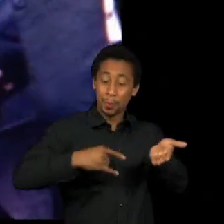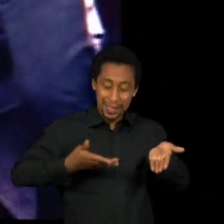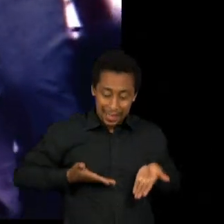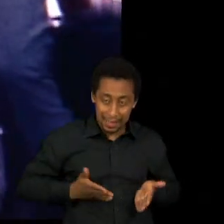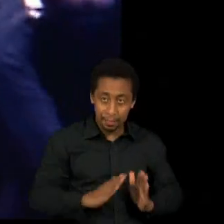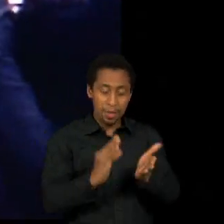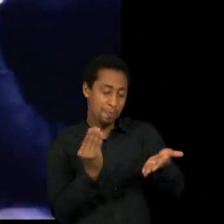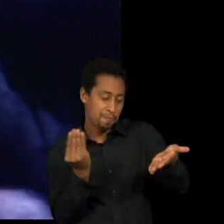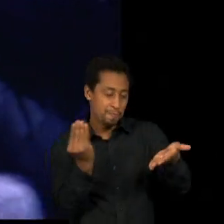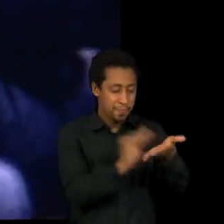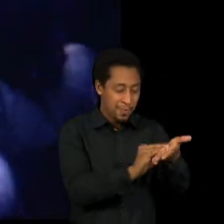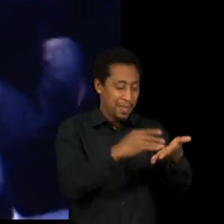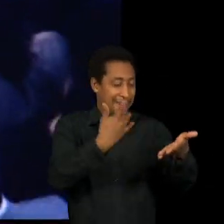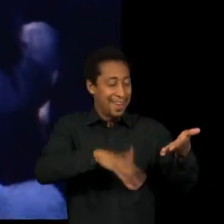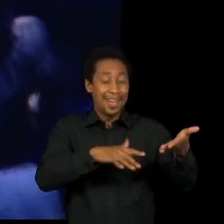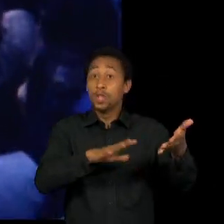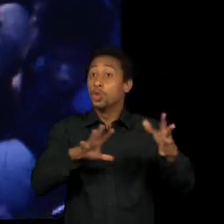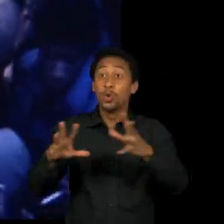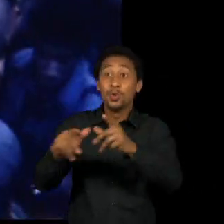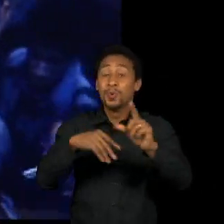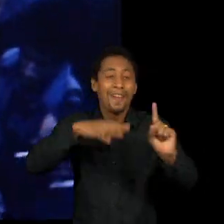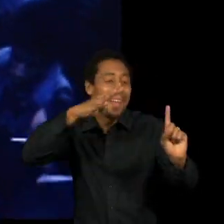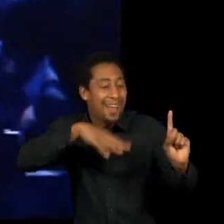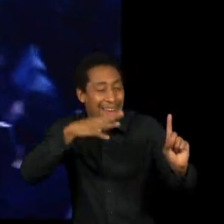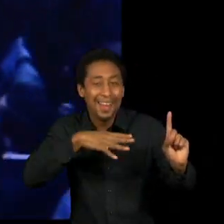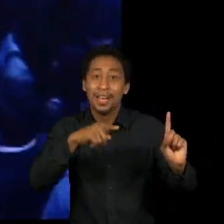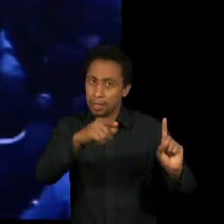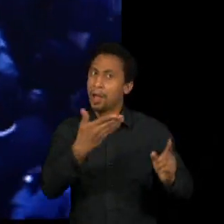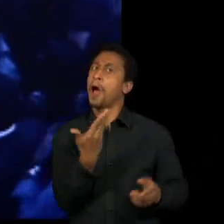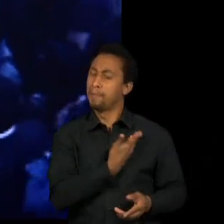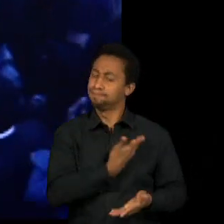pelos seus leitores e sempre leal com seus amigos.